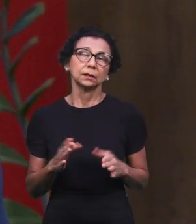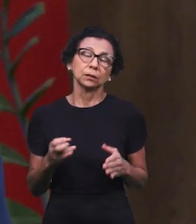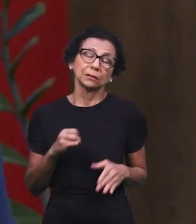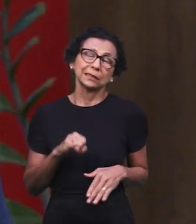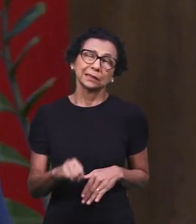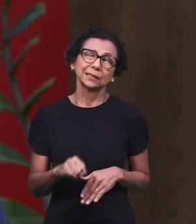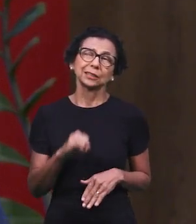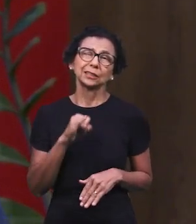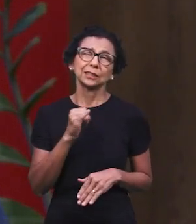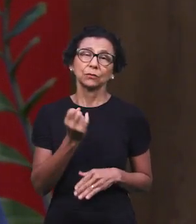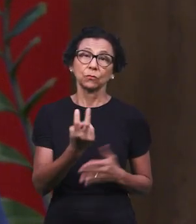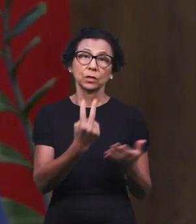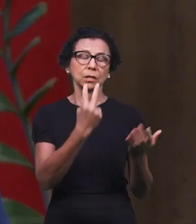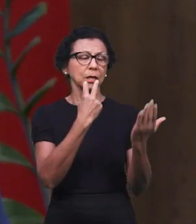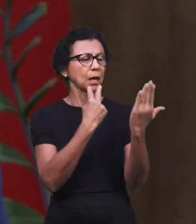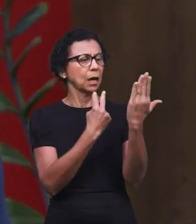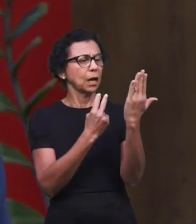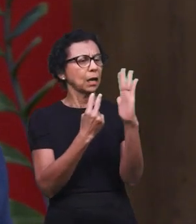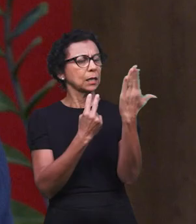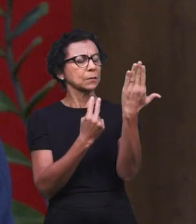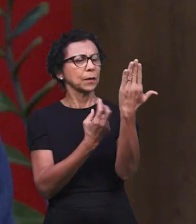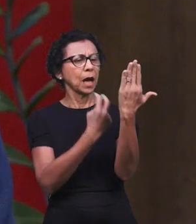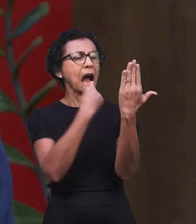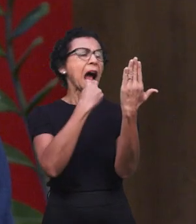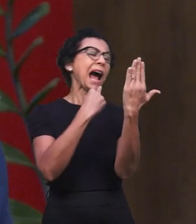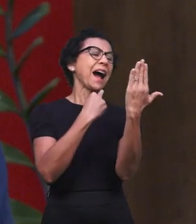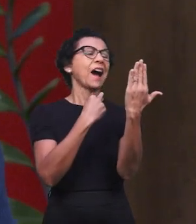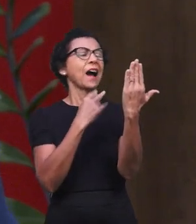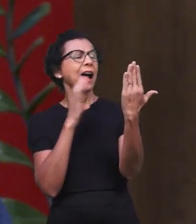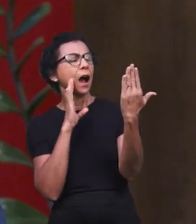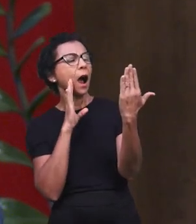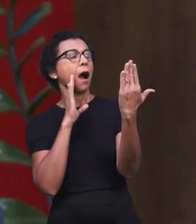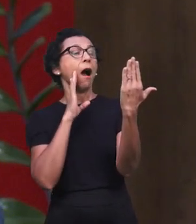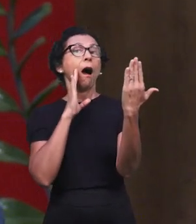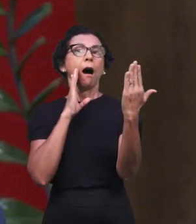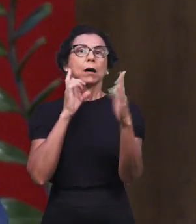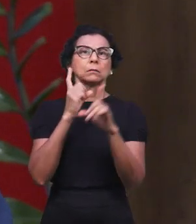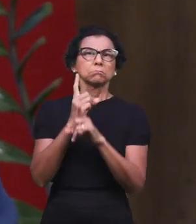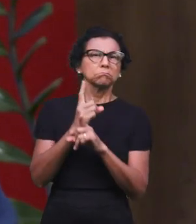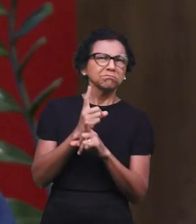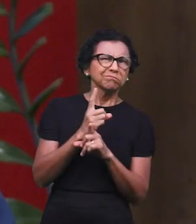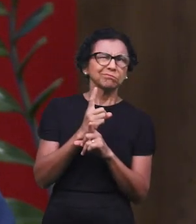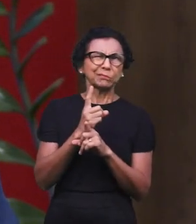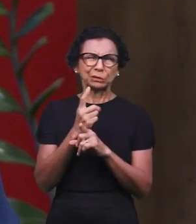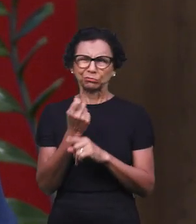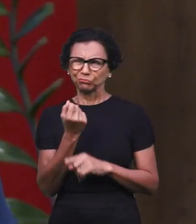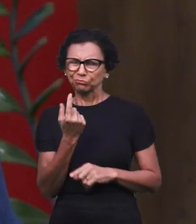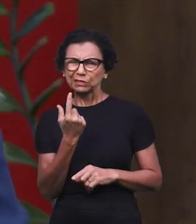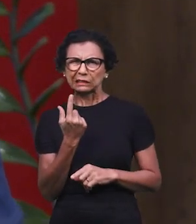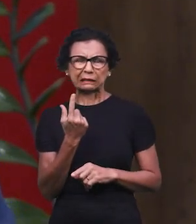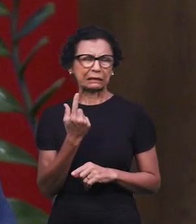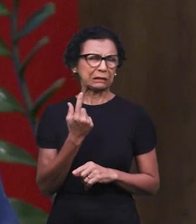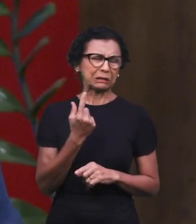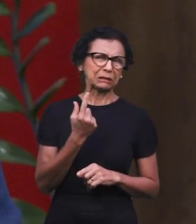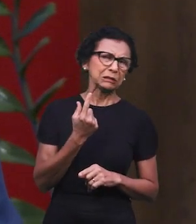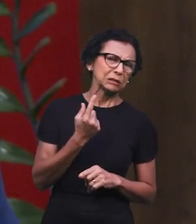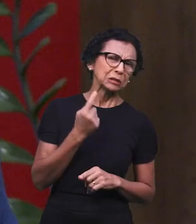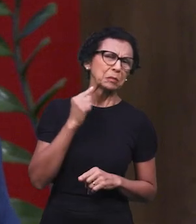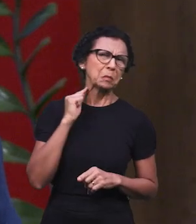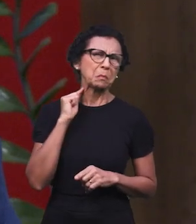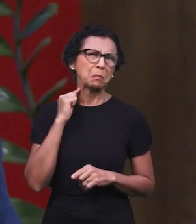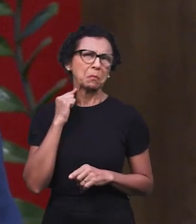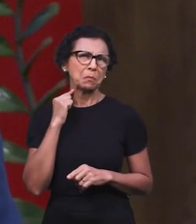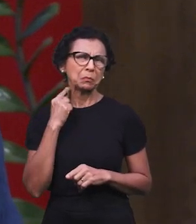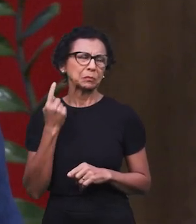dúvidas, você precisa ir ao dentista. Porque o autoexame bucal, que faz parte da saúde bucal, ele é um sinal, é um